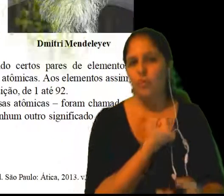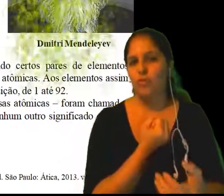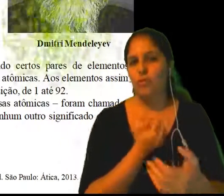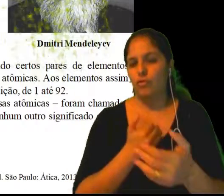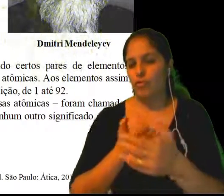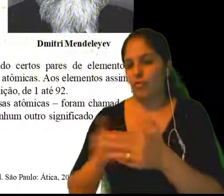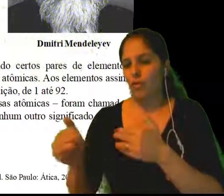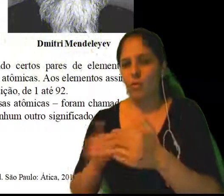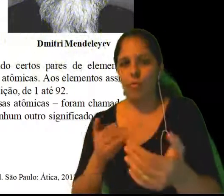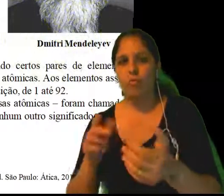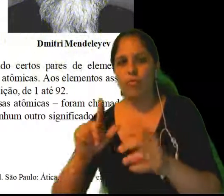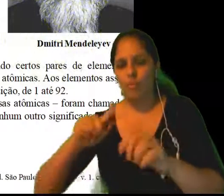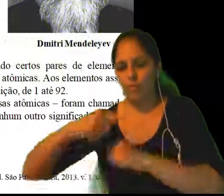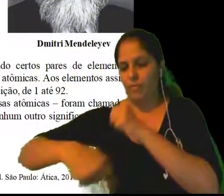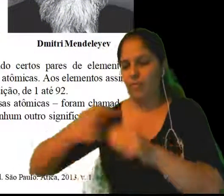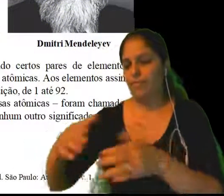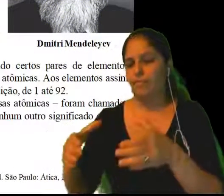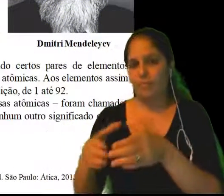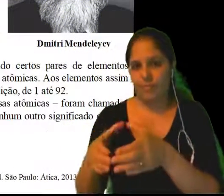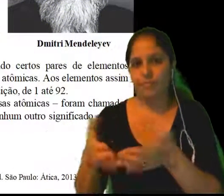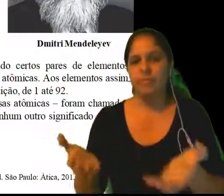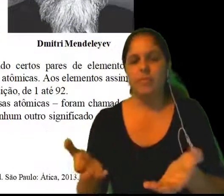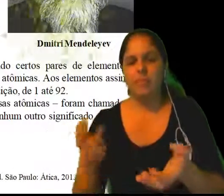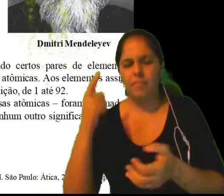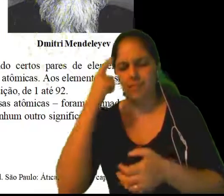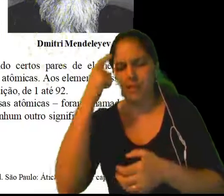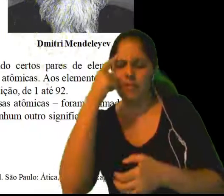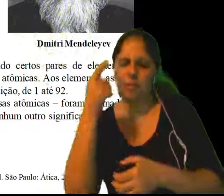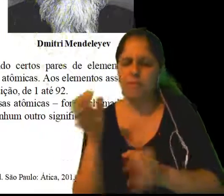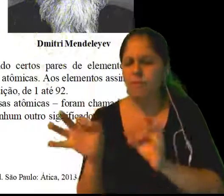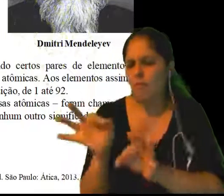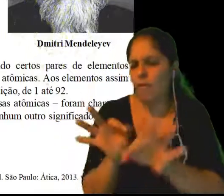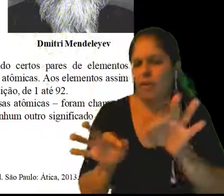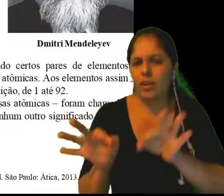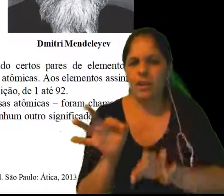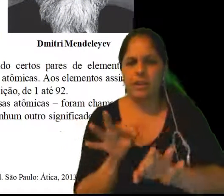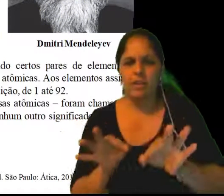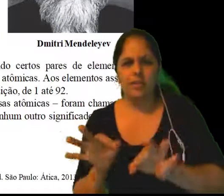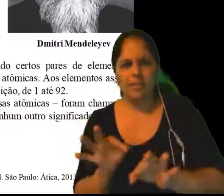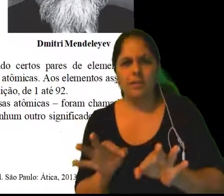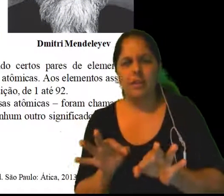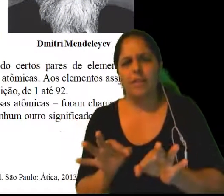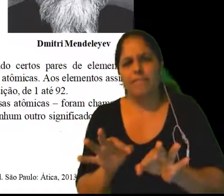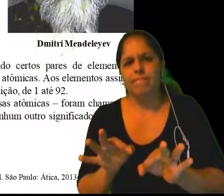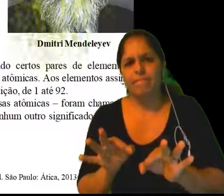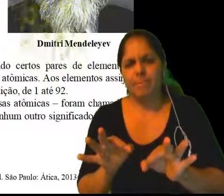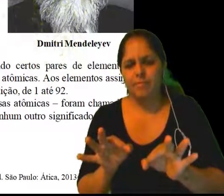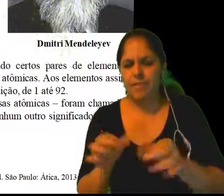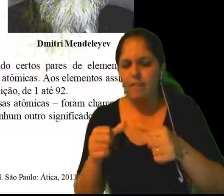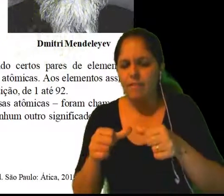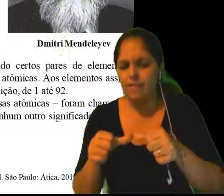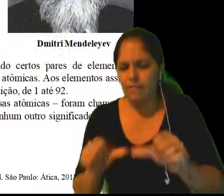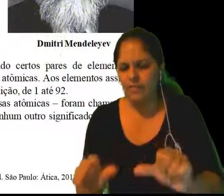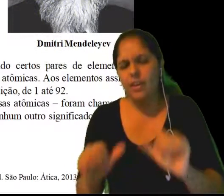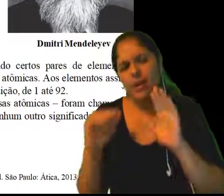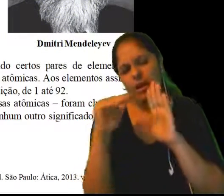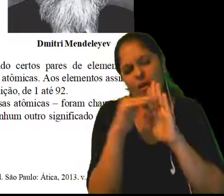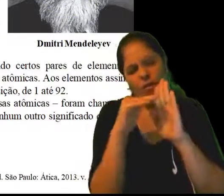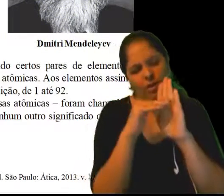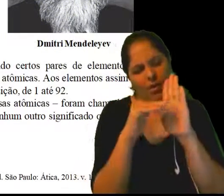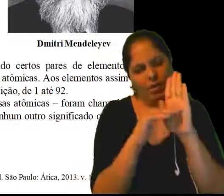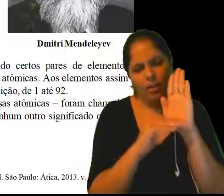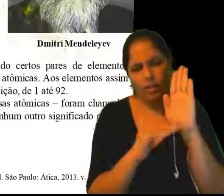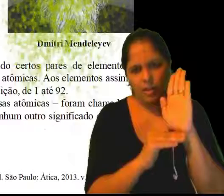elementos químicos. E assim ele resolveu organizá-los de uma forma a manter a